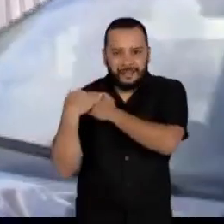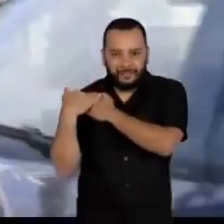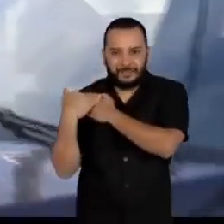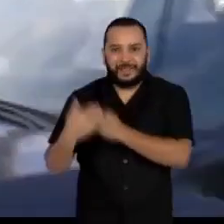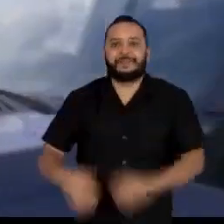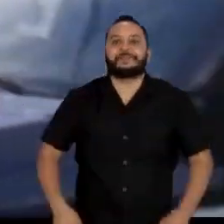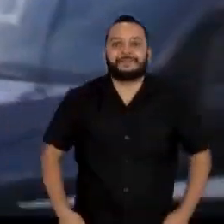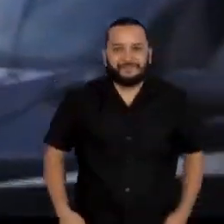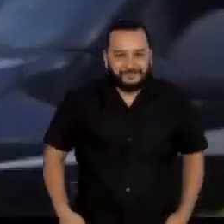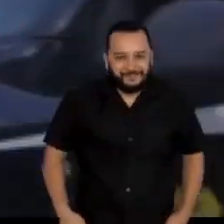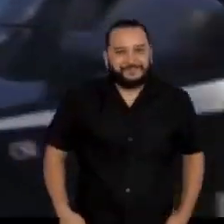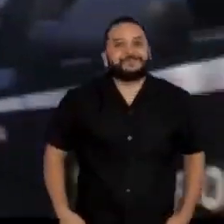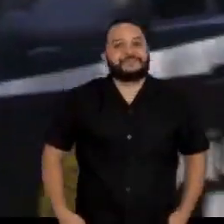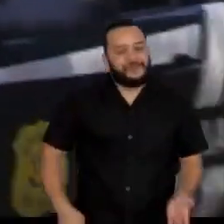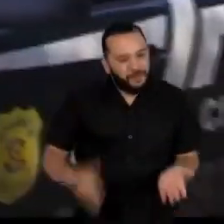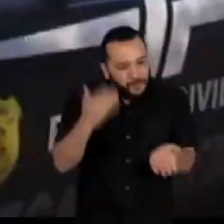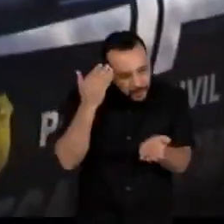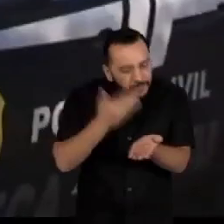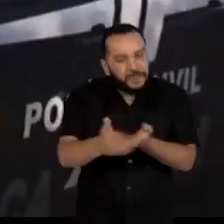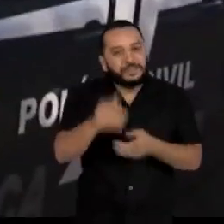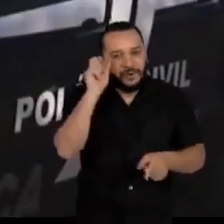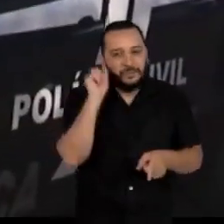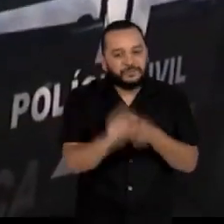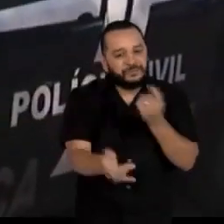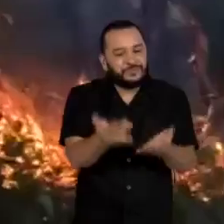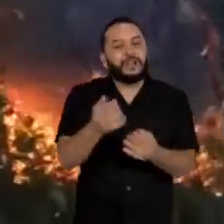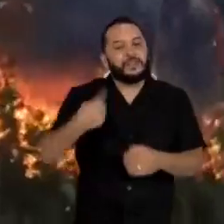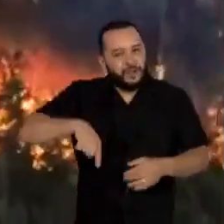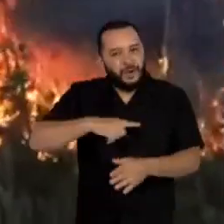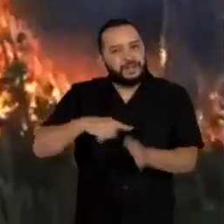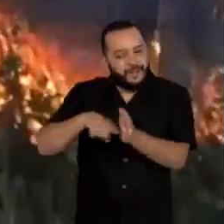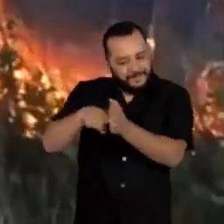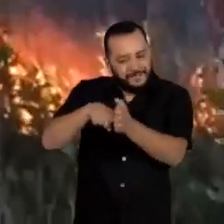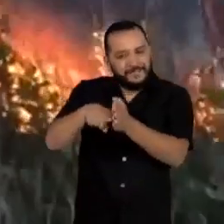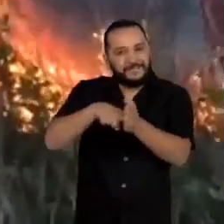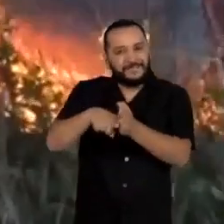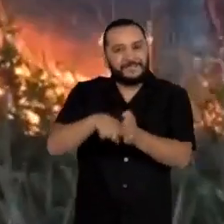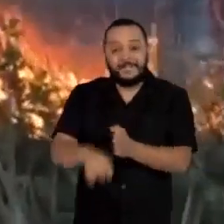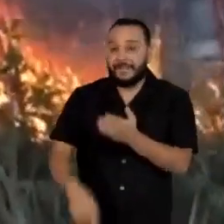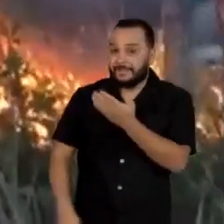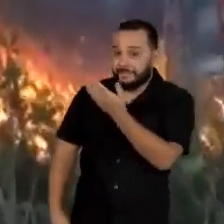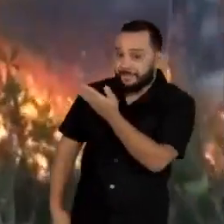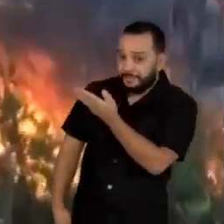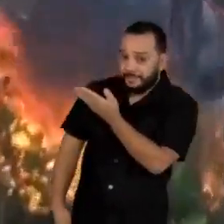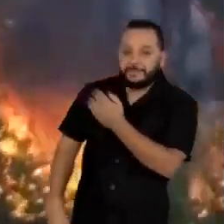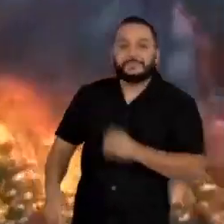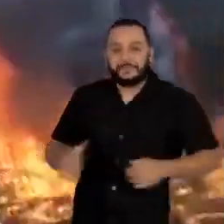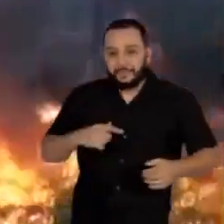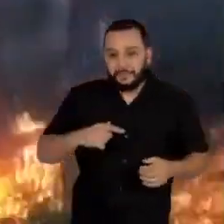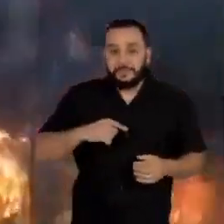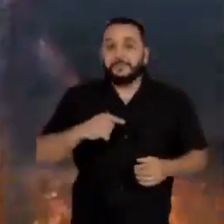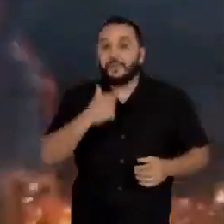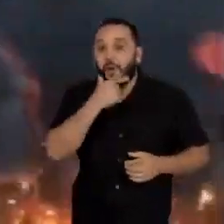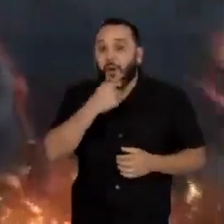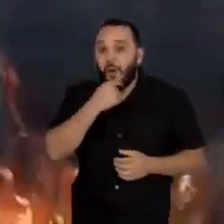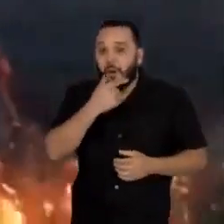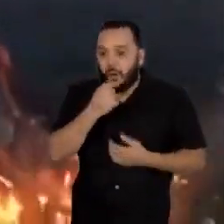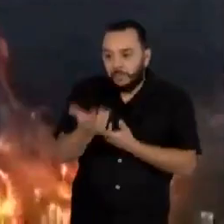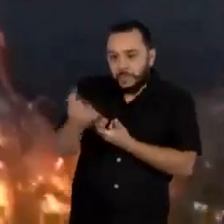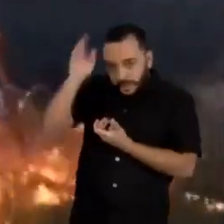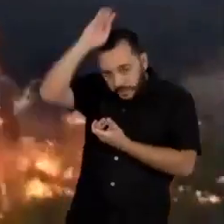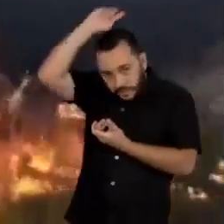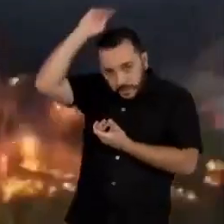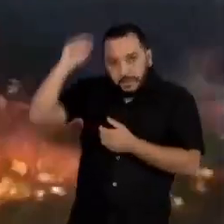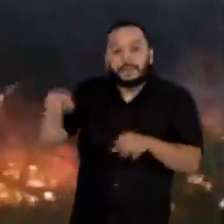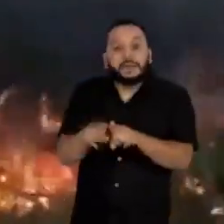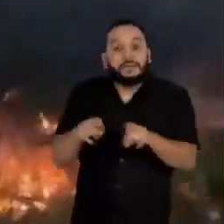Então, começou dali toda a nossa investigação. Os brigadistas e 3 ONGs acusadas negam